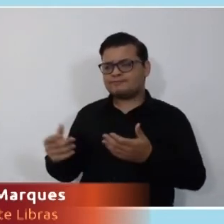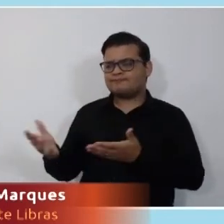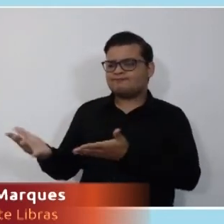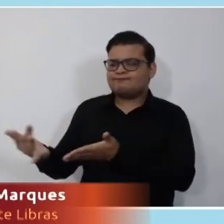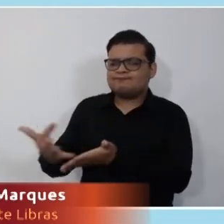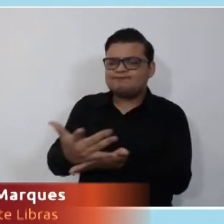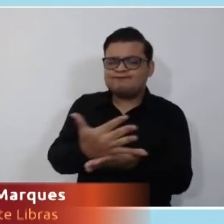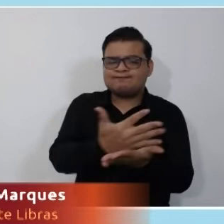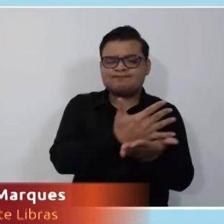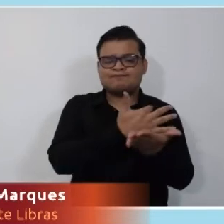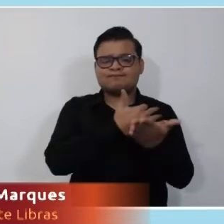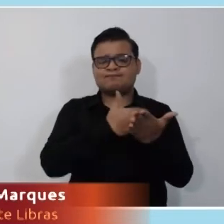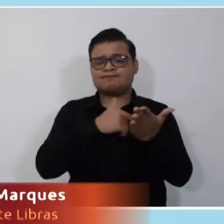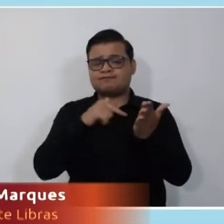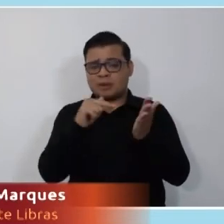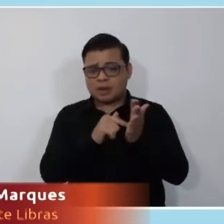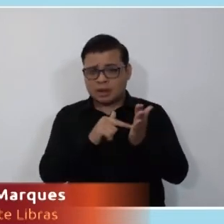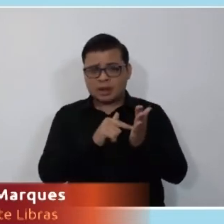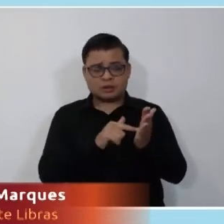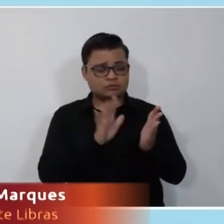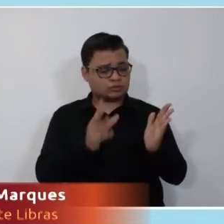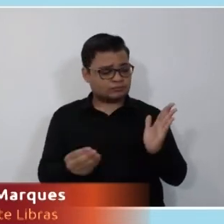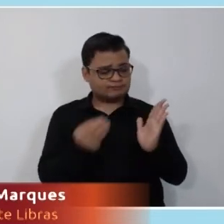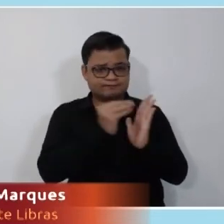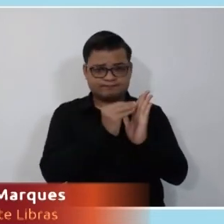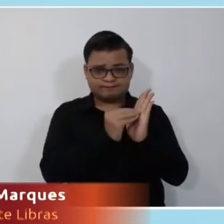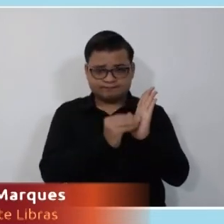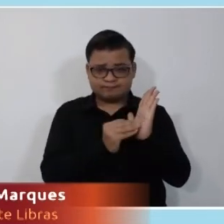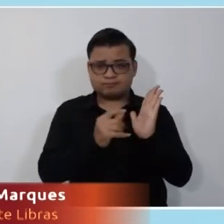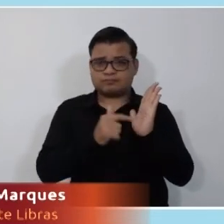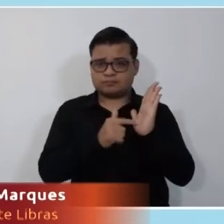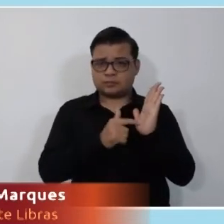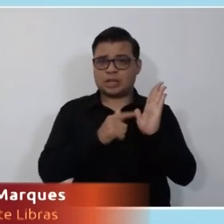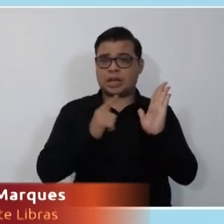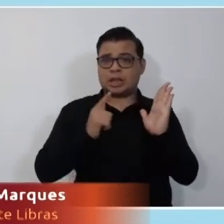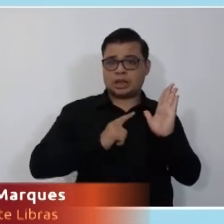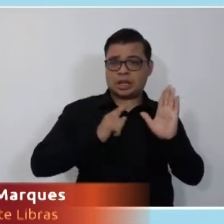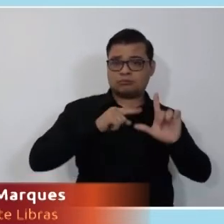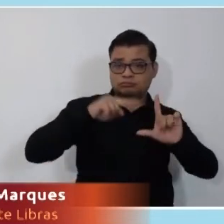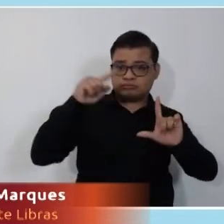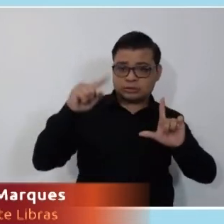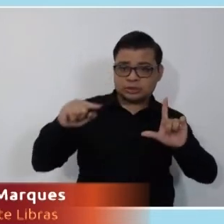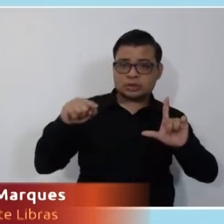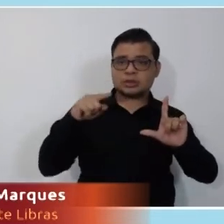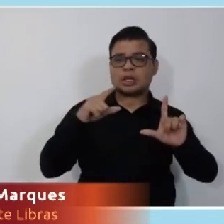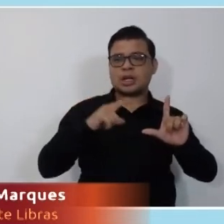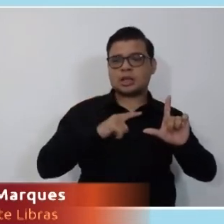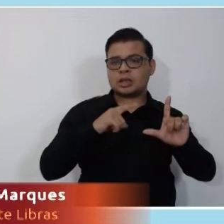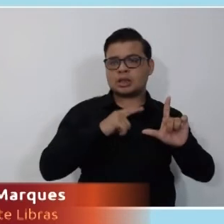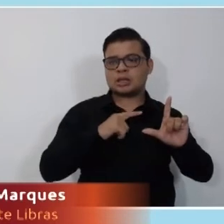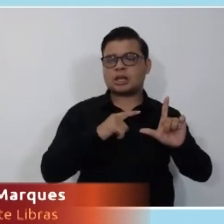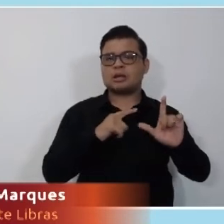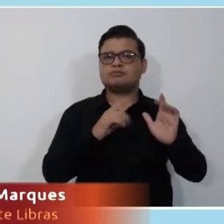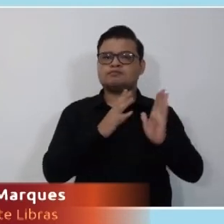forma estadística e pegar os dados dentro de um modelo de simulação, com o qual nós vamos poder